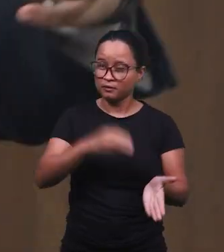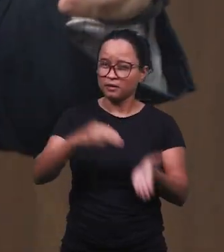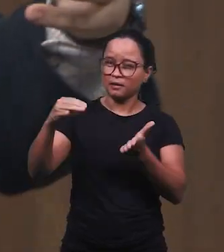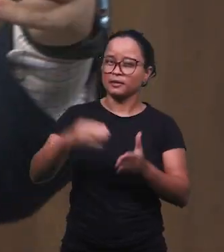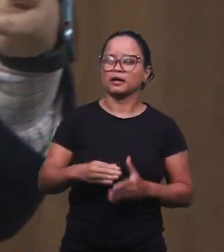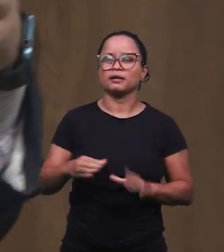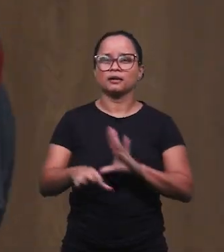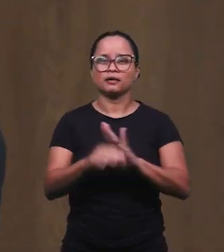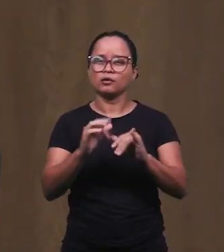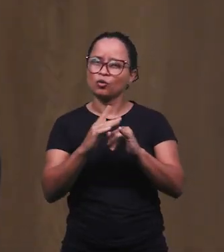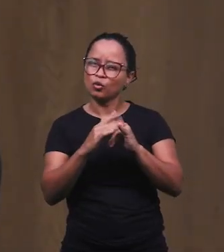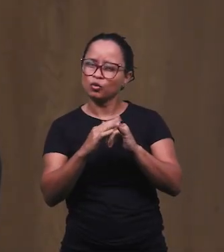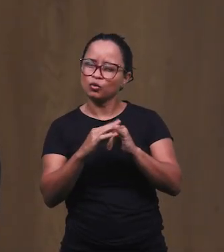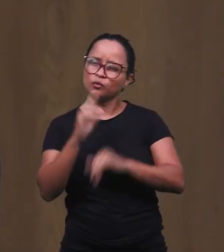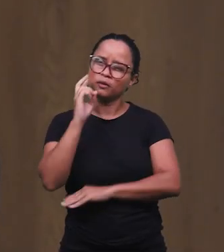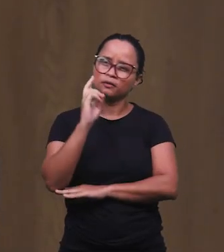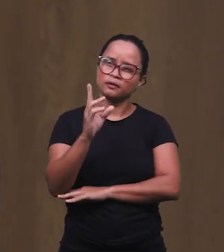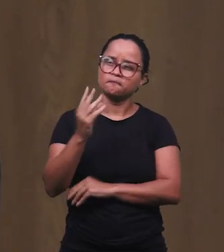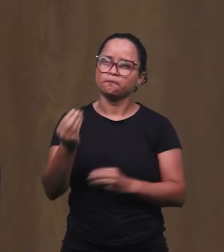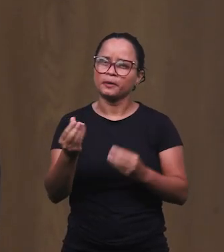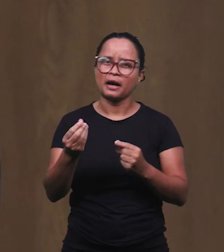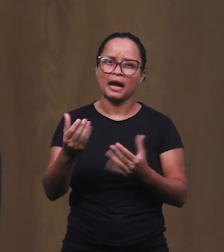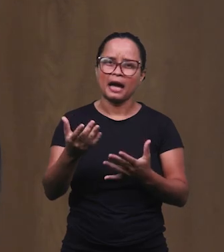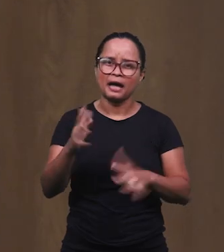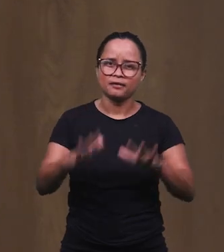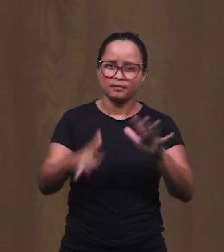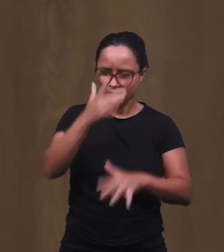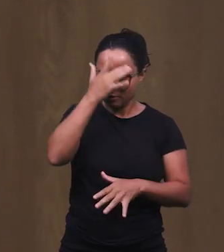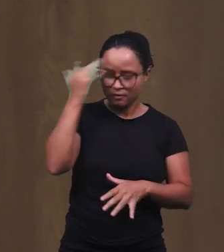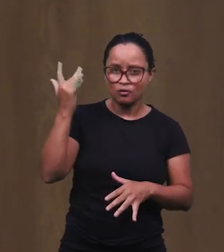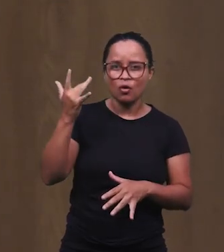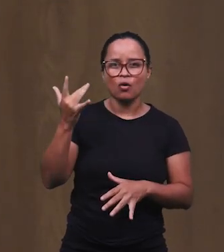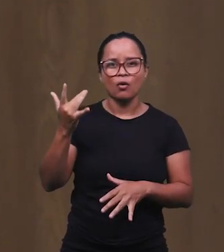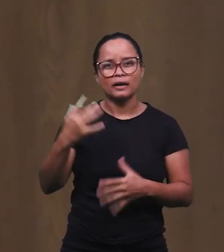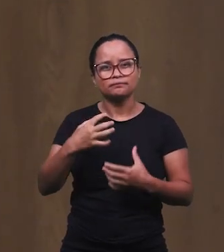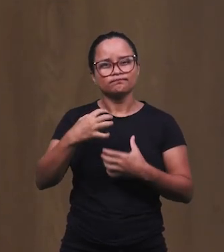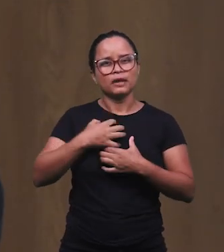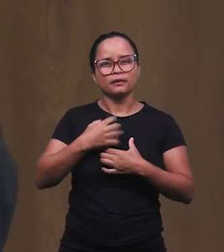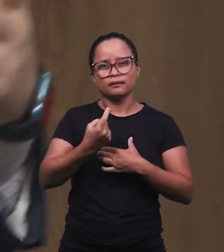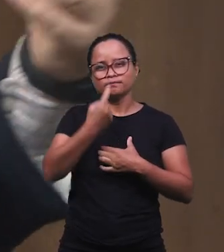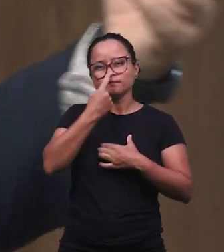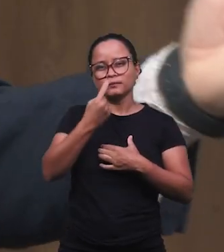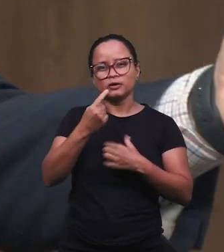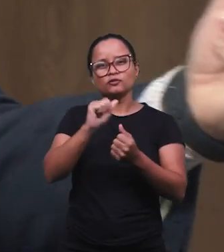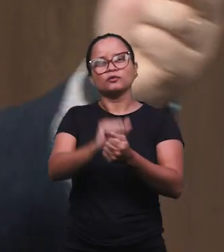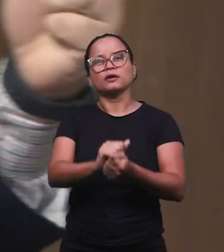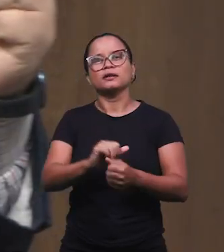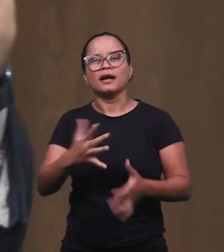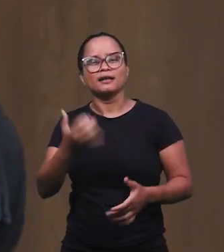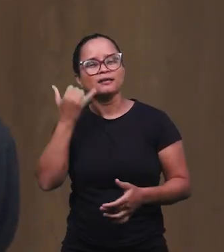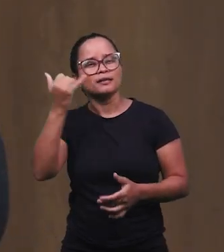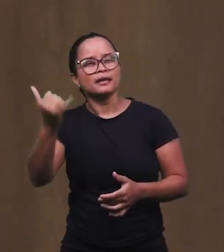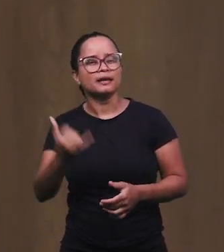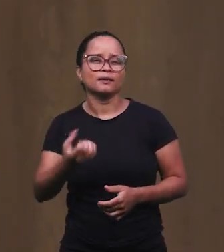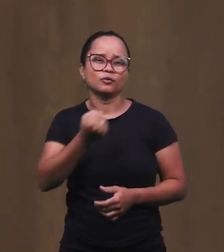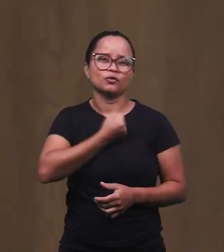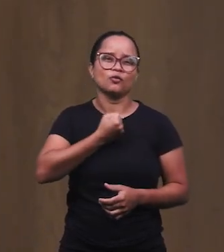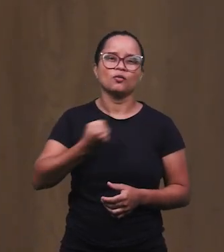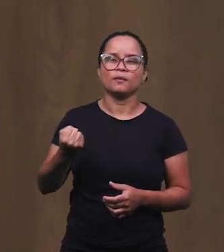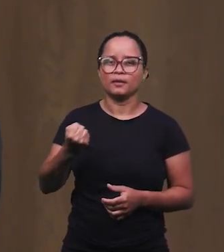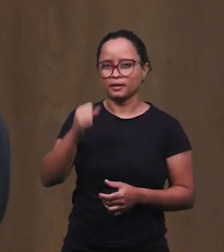Maranata, o YouTube, as pessoas às vezes não se sentem à vontade de aproximar. Elas até ligam para um 0800, conversam,